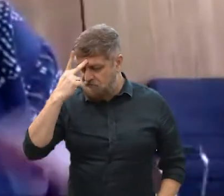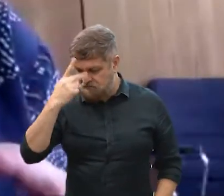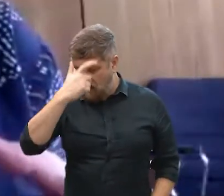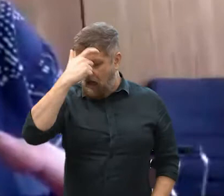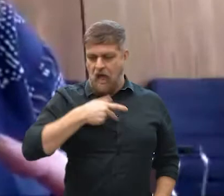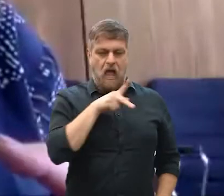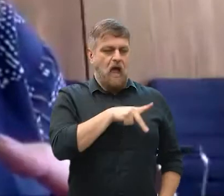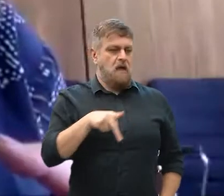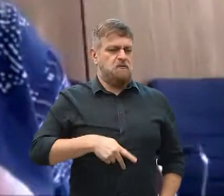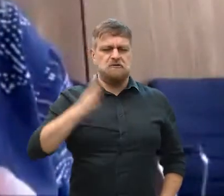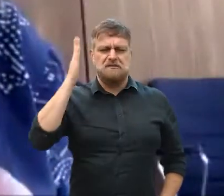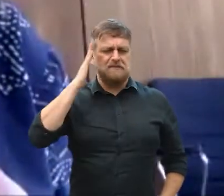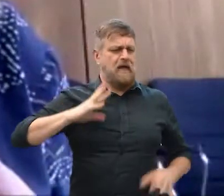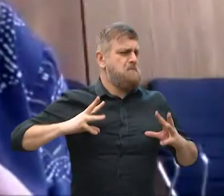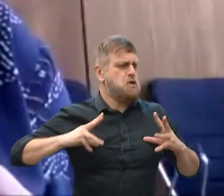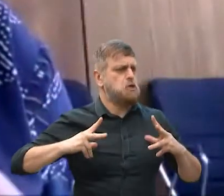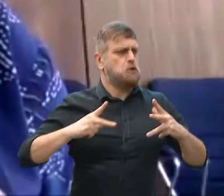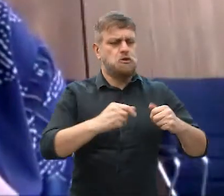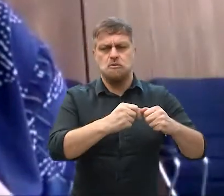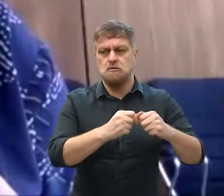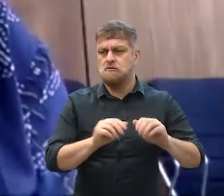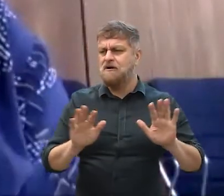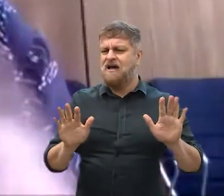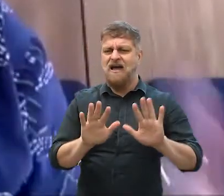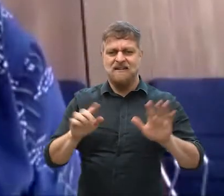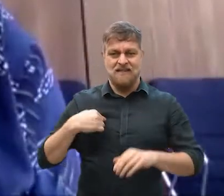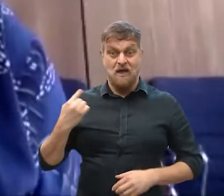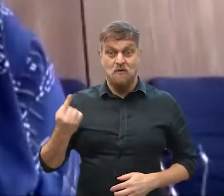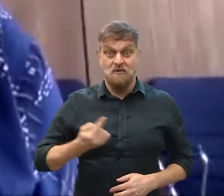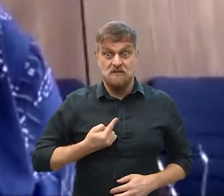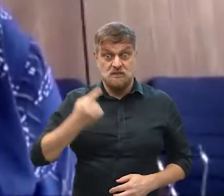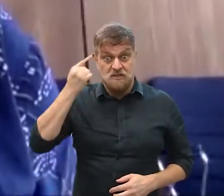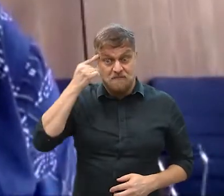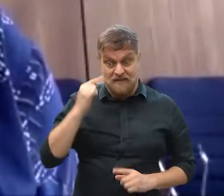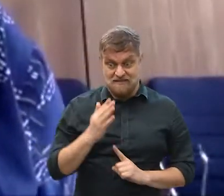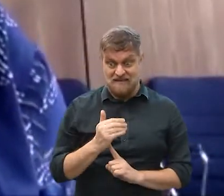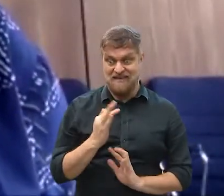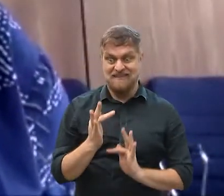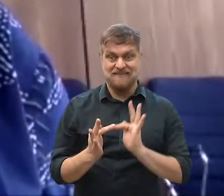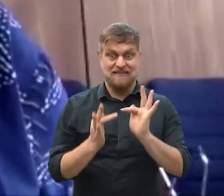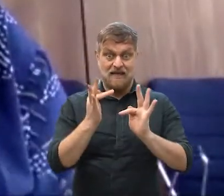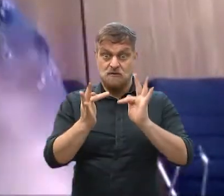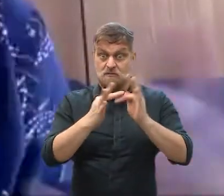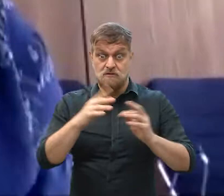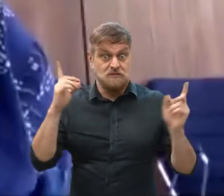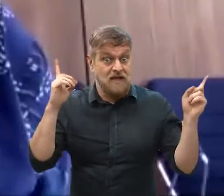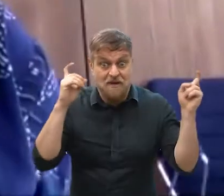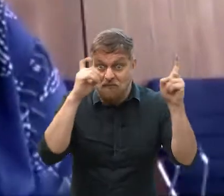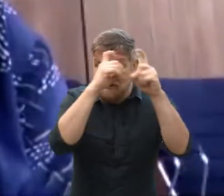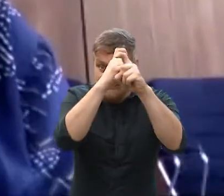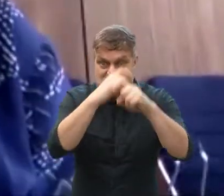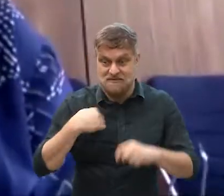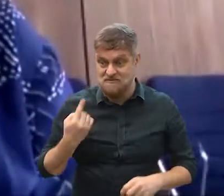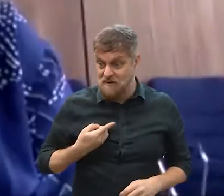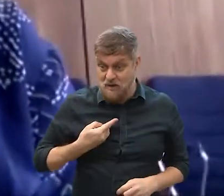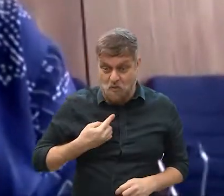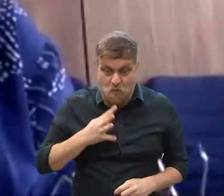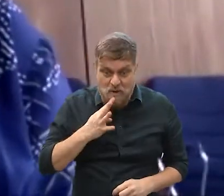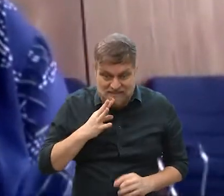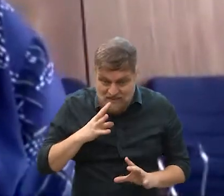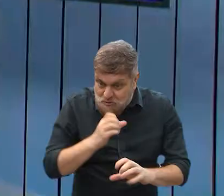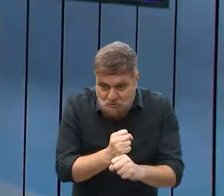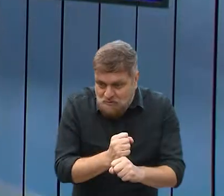tinham também, que o professor precisa dominar todo o conteúdo, ainda mais quando a gente fala de tecnologia, né, que é super difícil ter esse